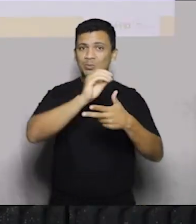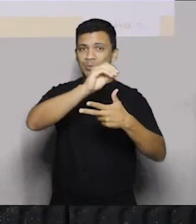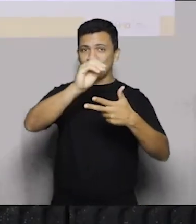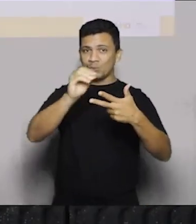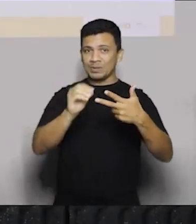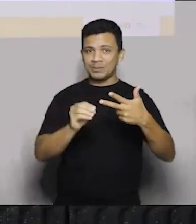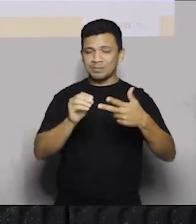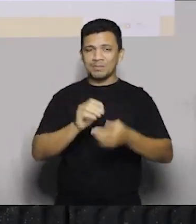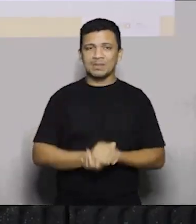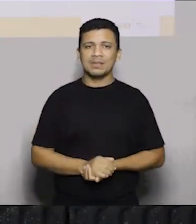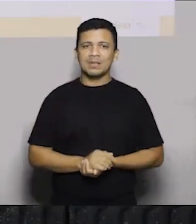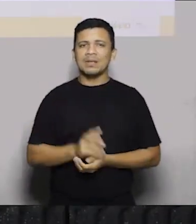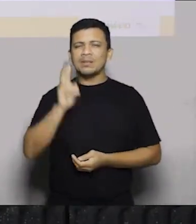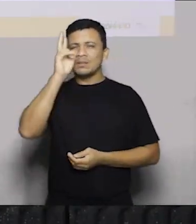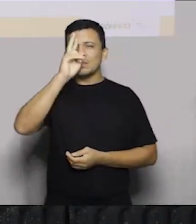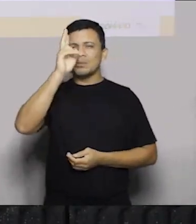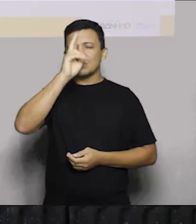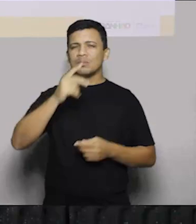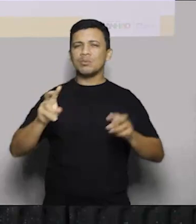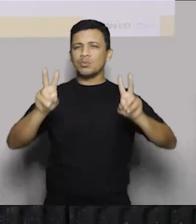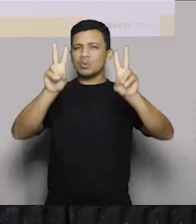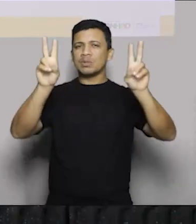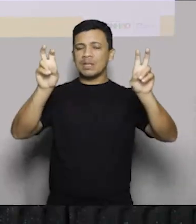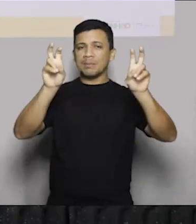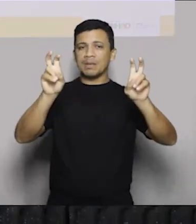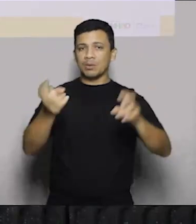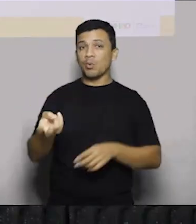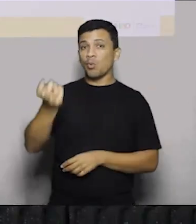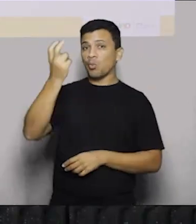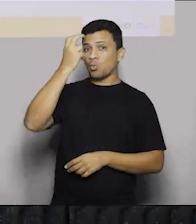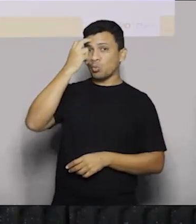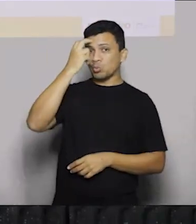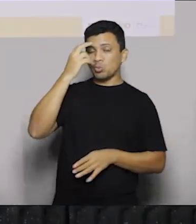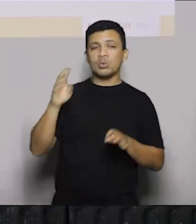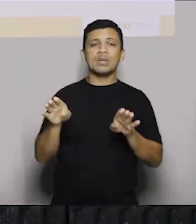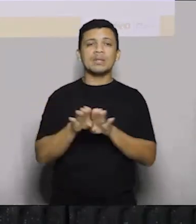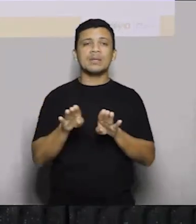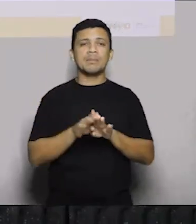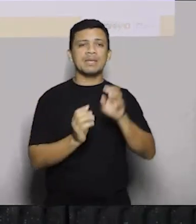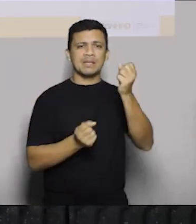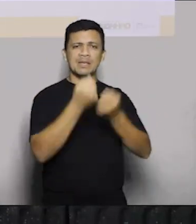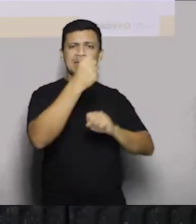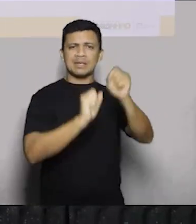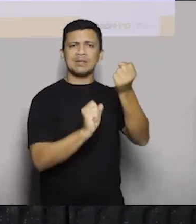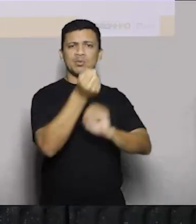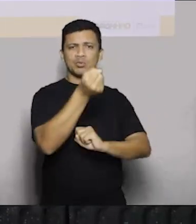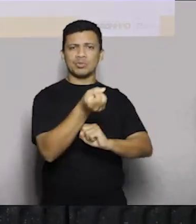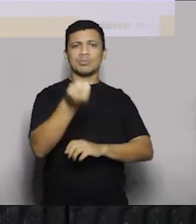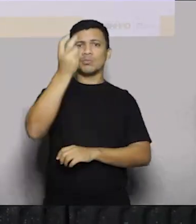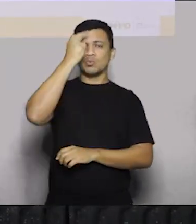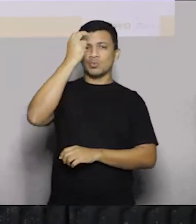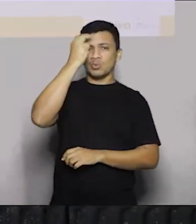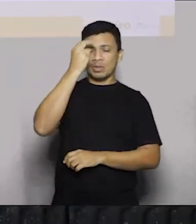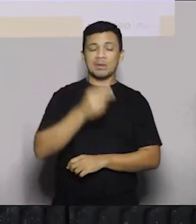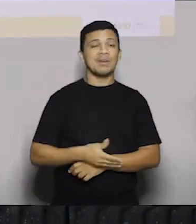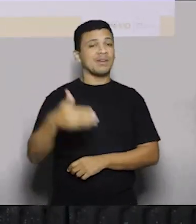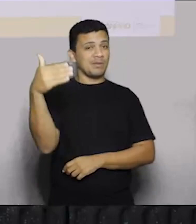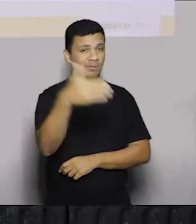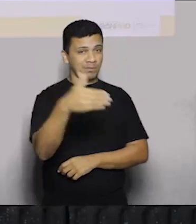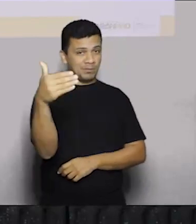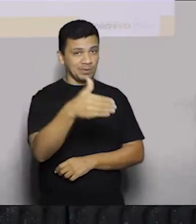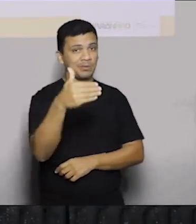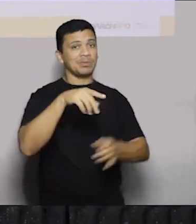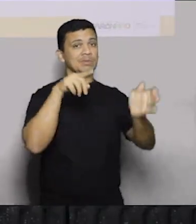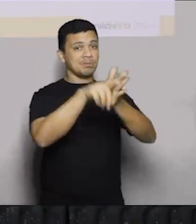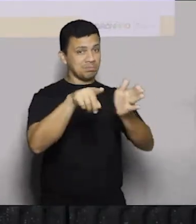Lembrando que nessa unidade a gente está discutindo sobre o tema cultura e indústria cultural, que é um dos temas mais frequentes de aparecer no vestibular.